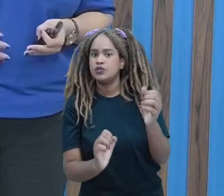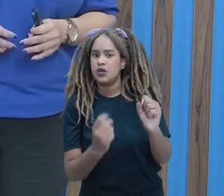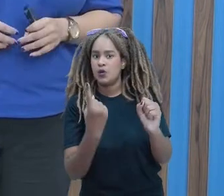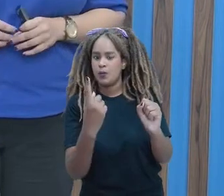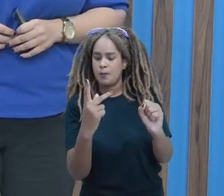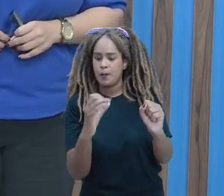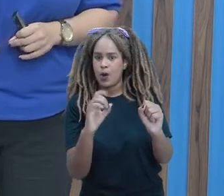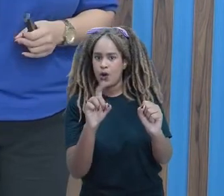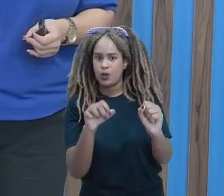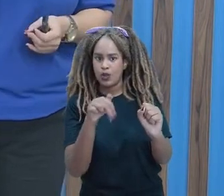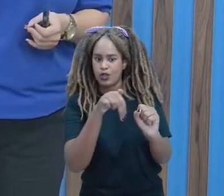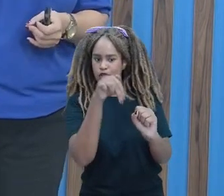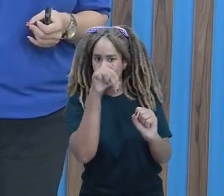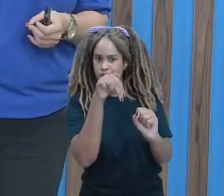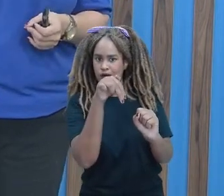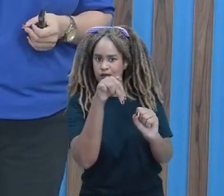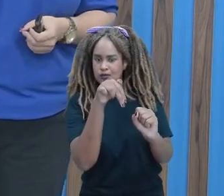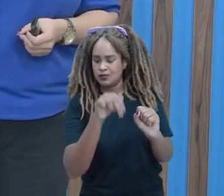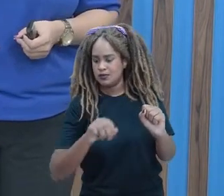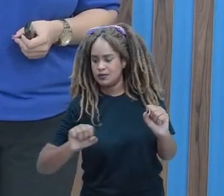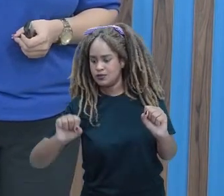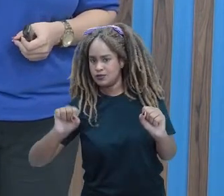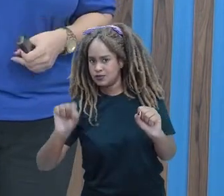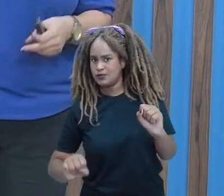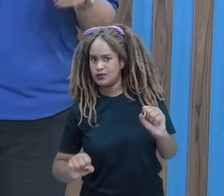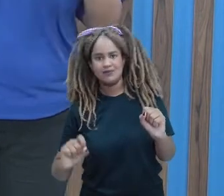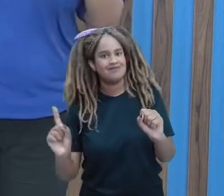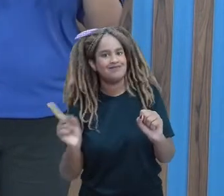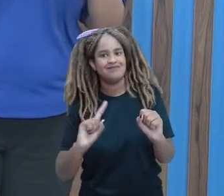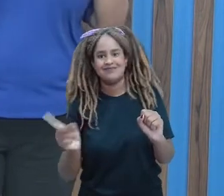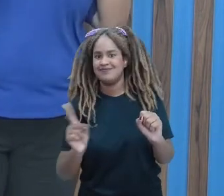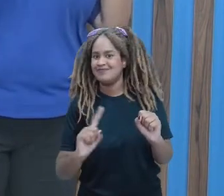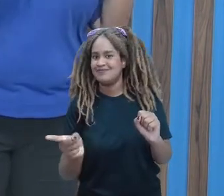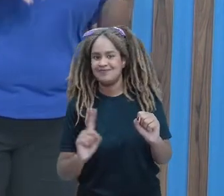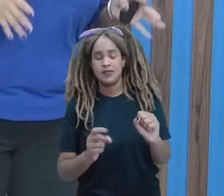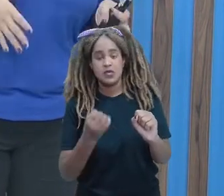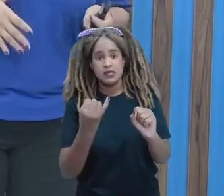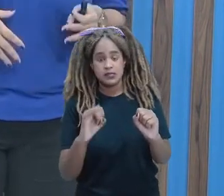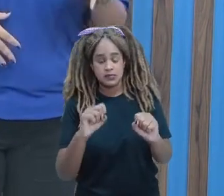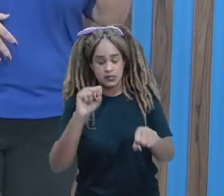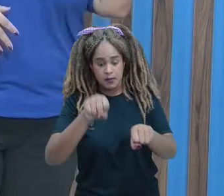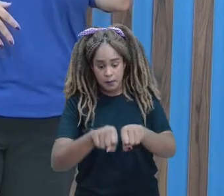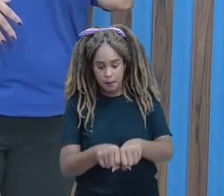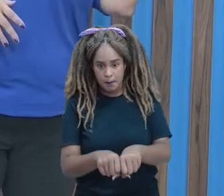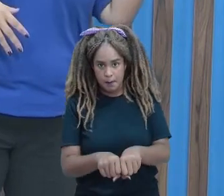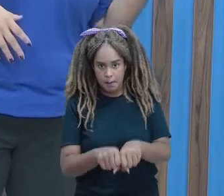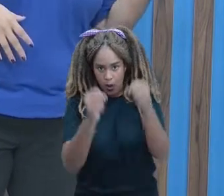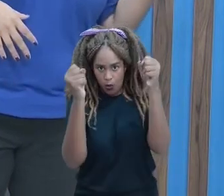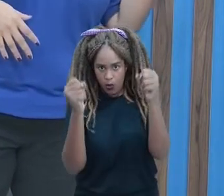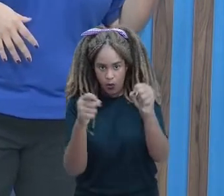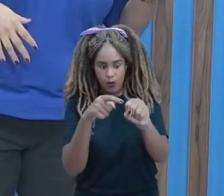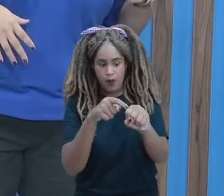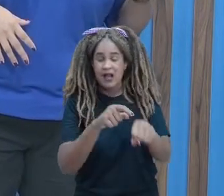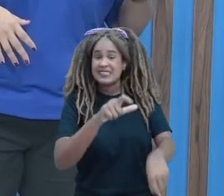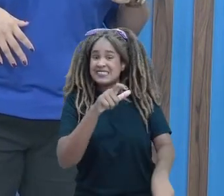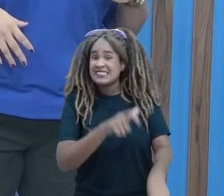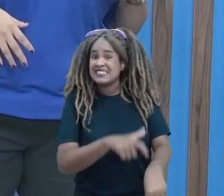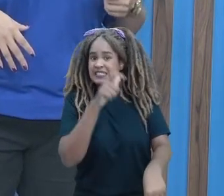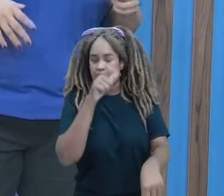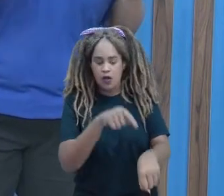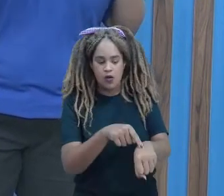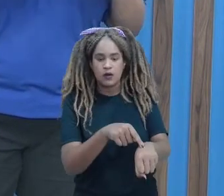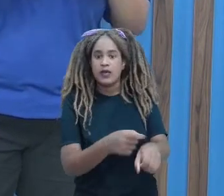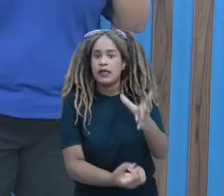outro? Não, gente, porque quando isso acontece, na mesma hora, aquele